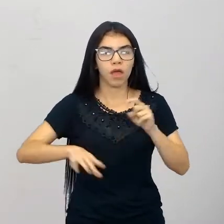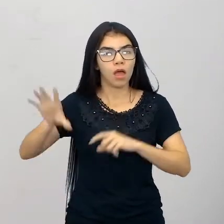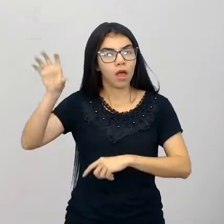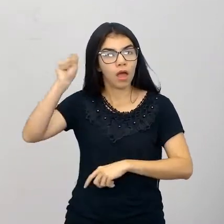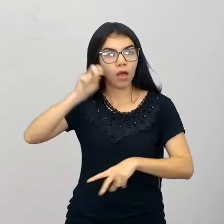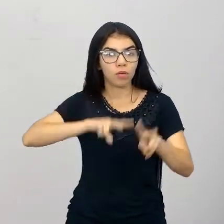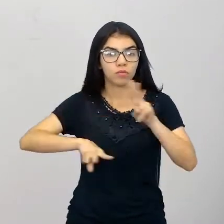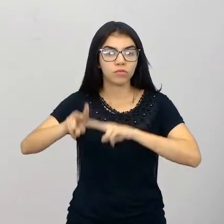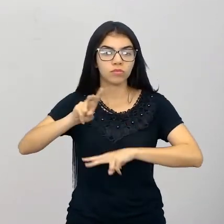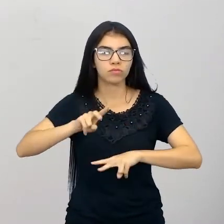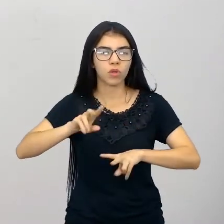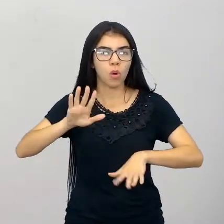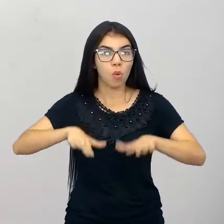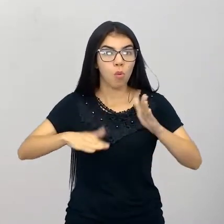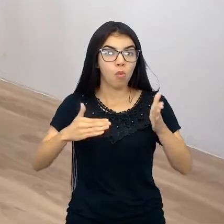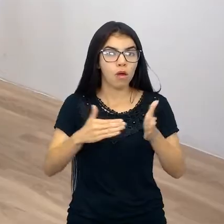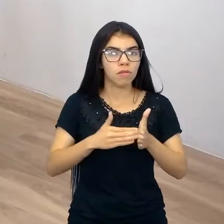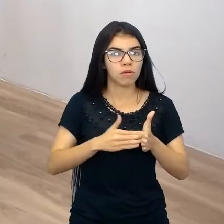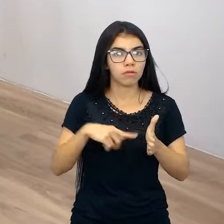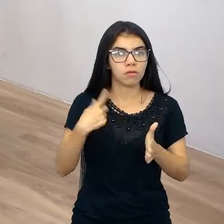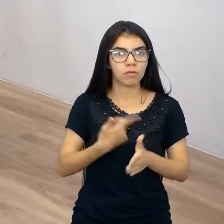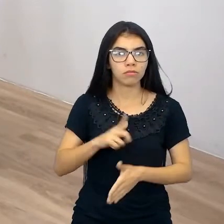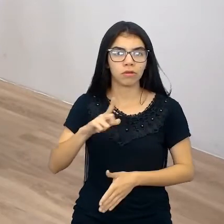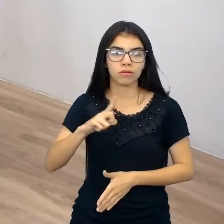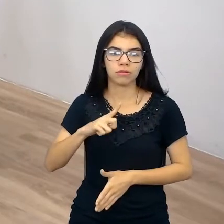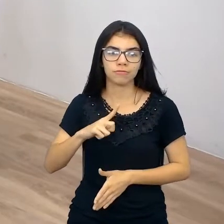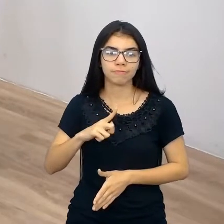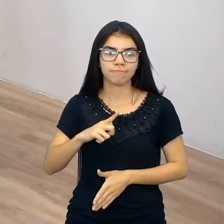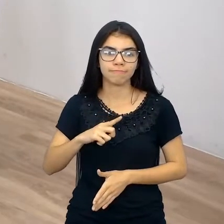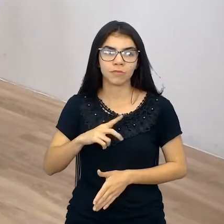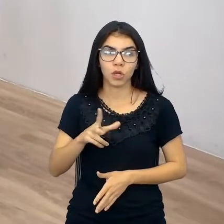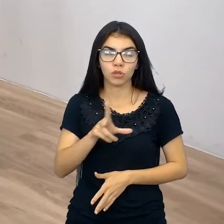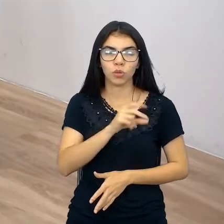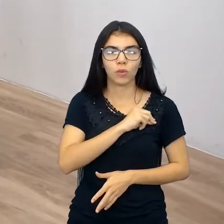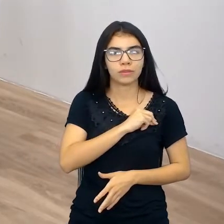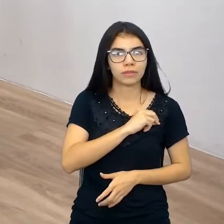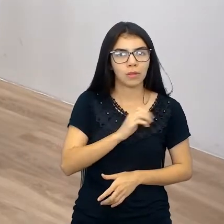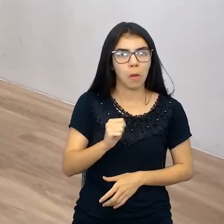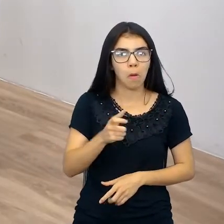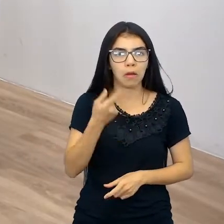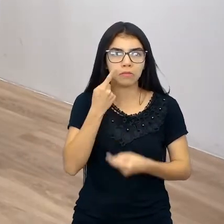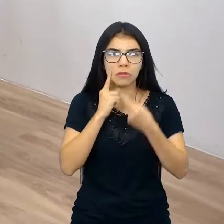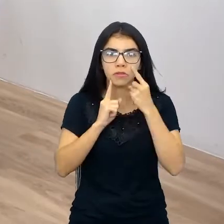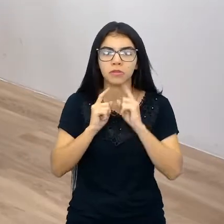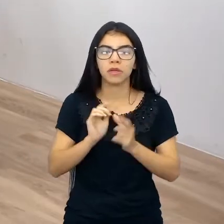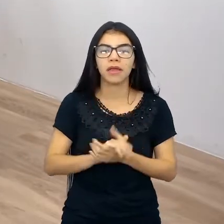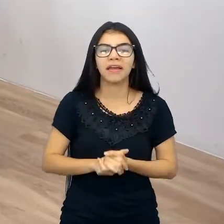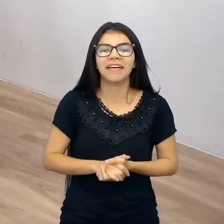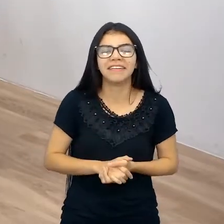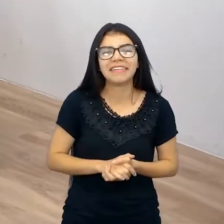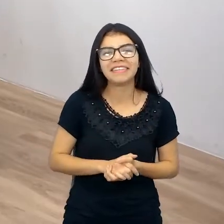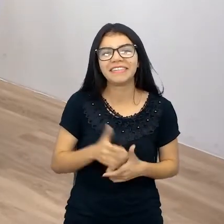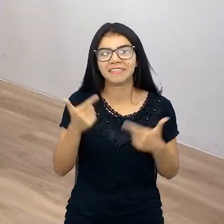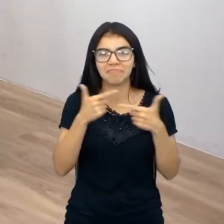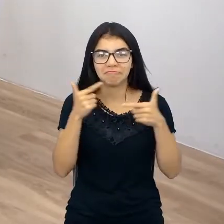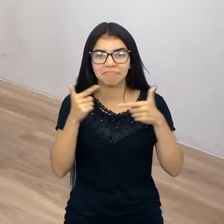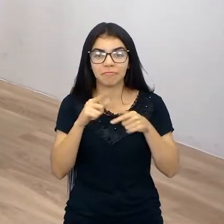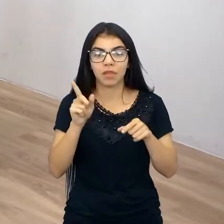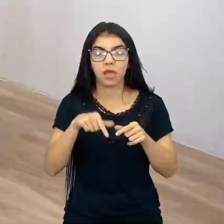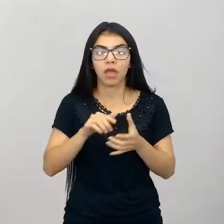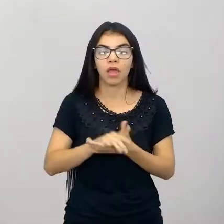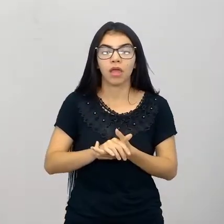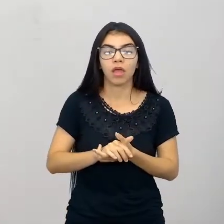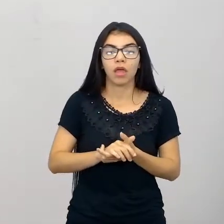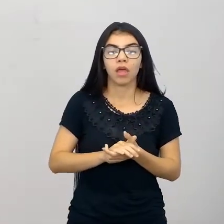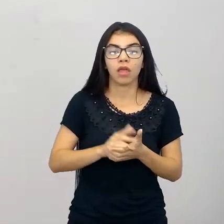as nossas limitações. Sim. Nossa, nem me fala. Foi a última aula, quase chorei. Então, porque a gente aqui tem a questão de direito